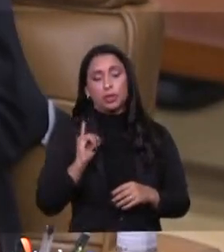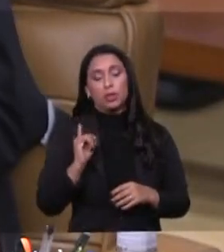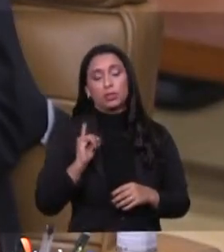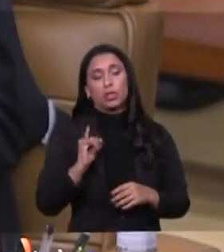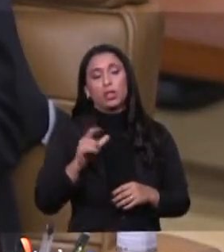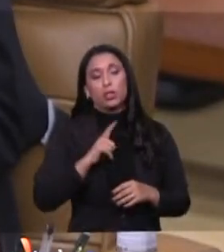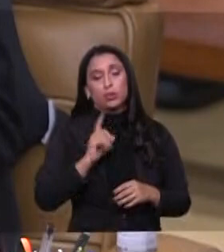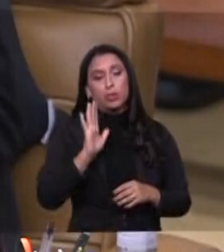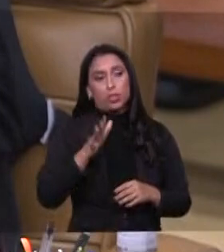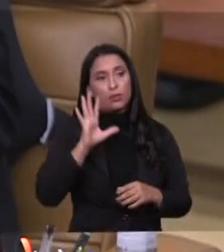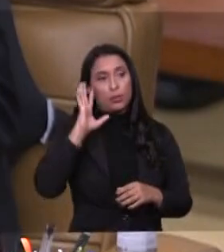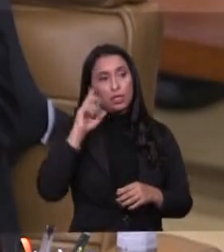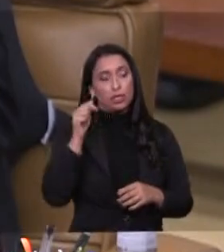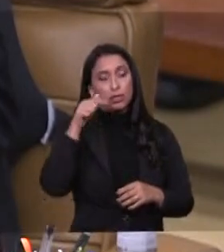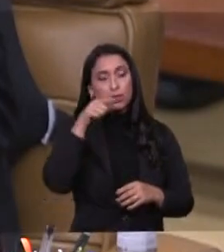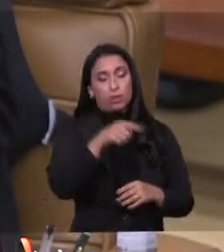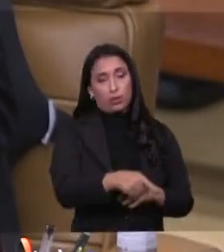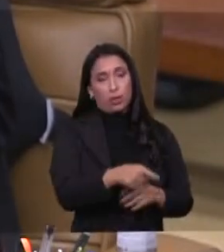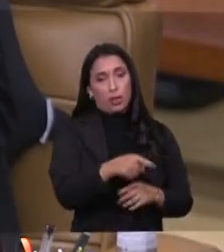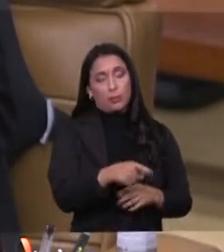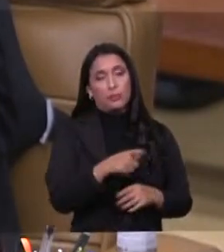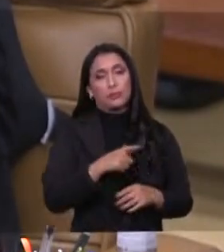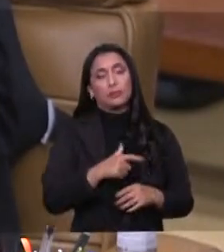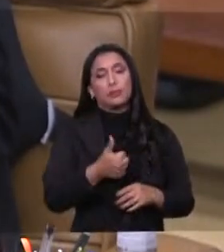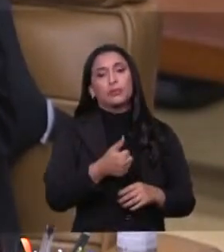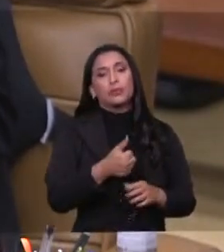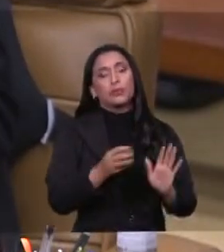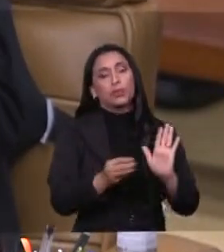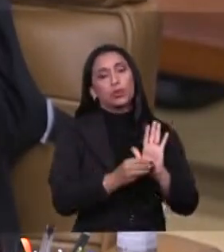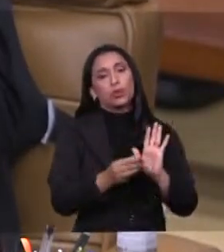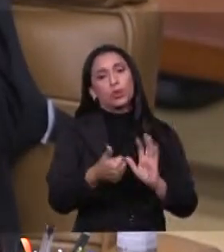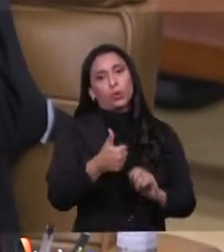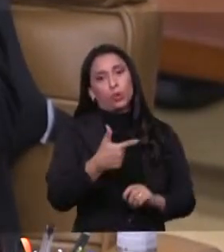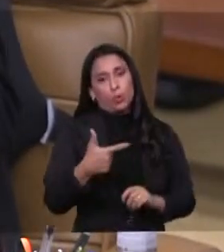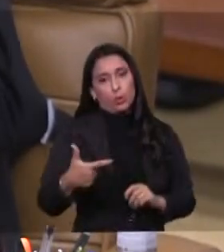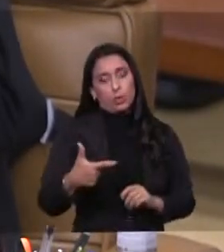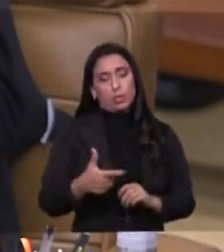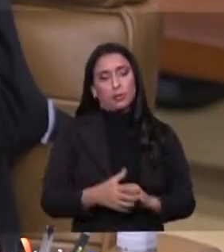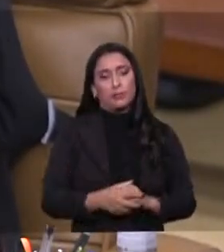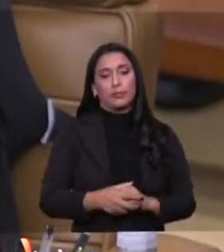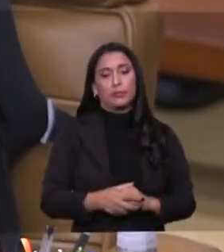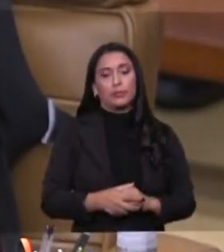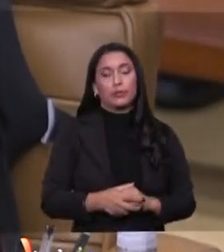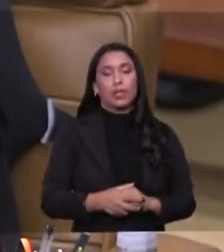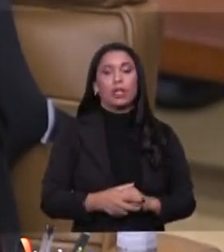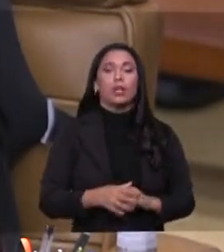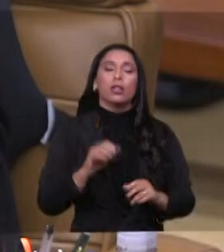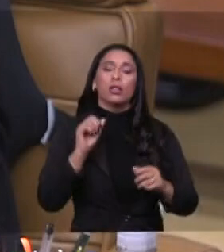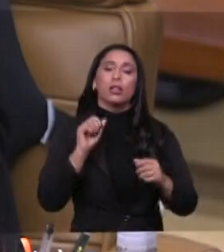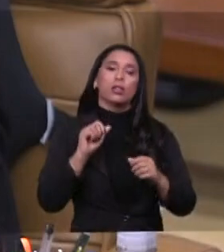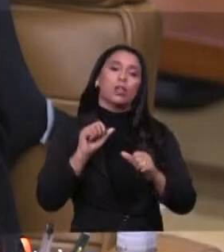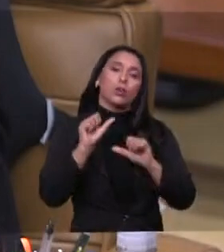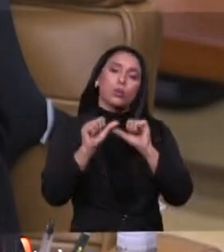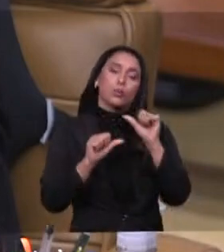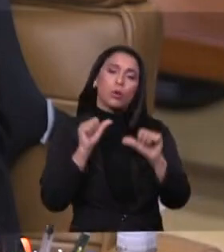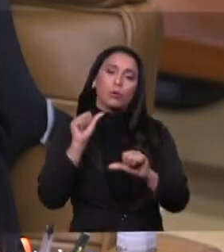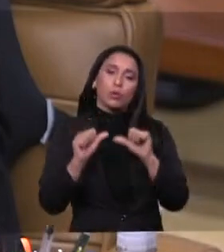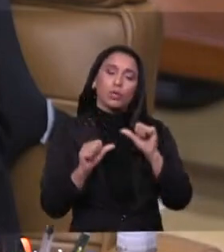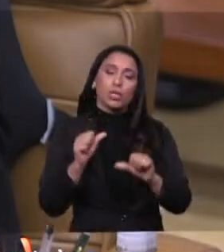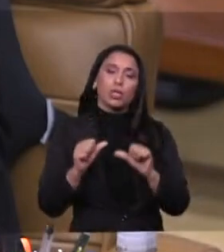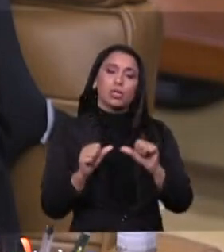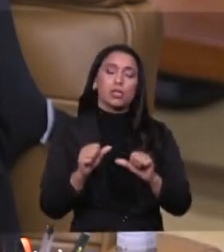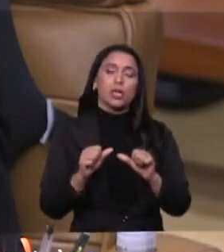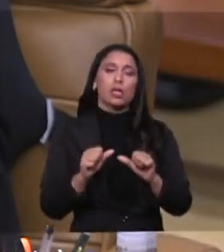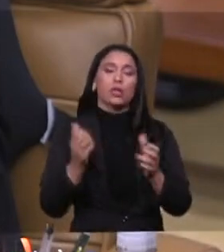estavam estabelecidas. 12. Aqui eu faço só uma alteração em relação às salvaguardas do